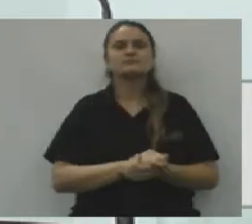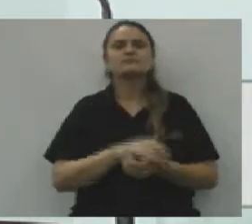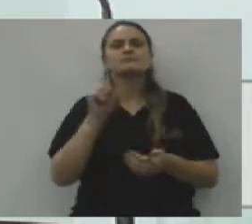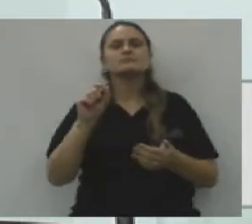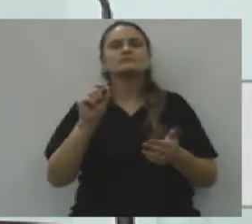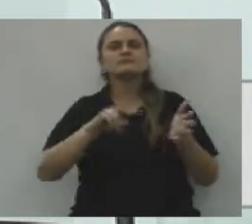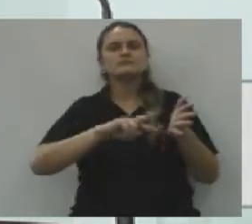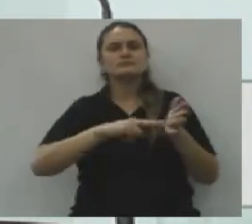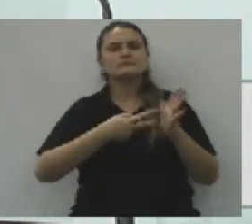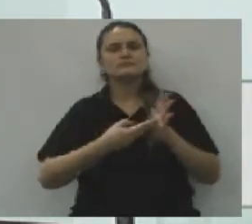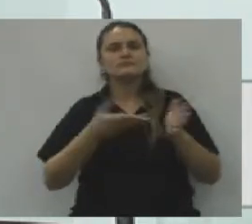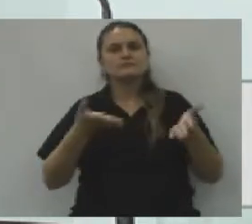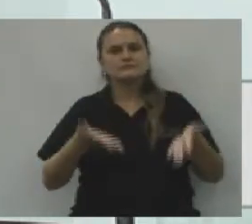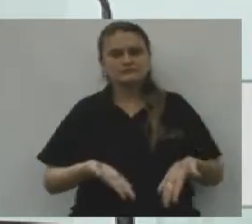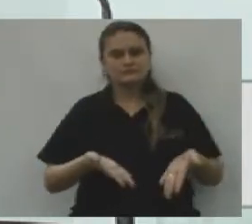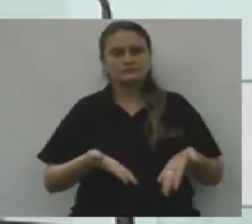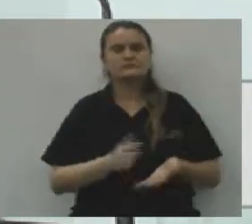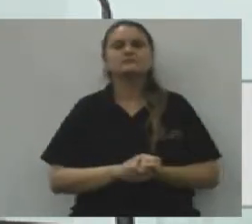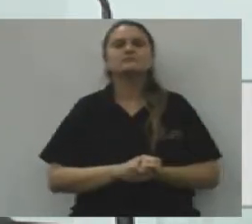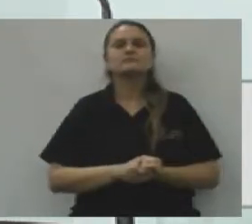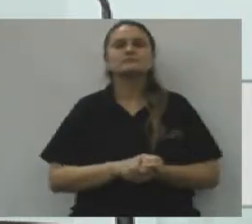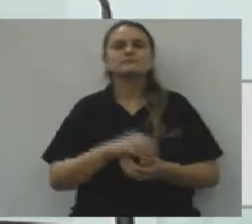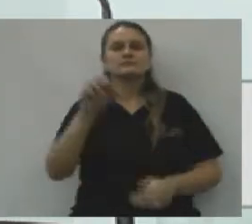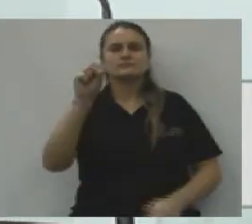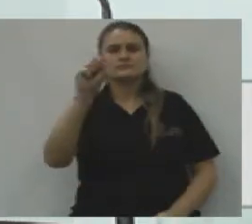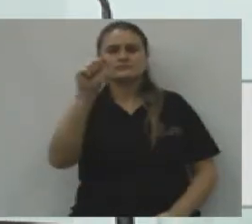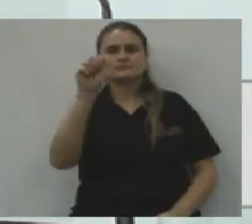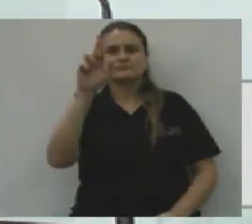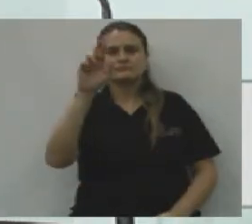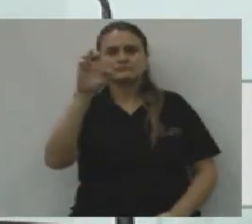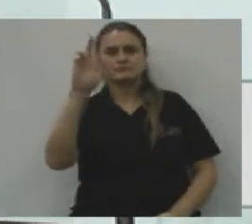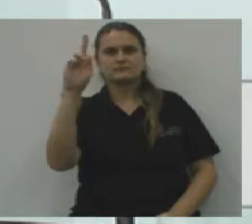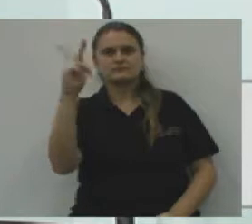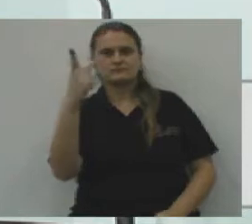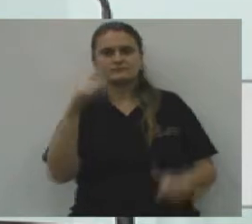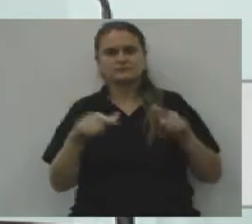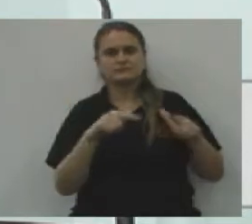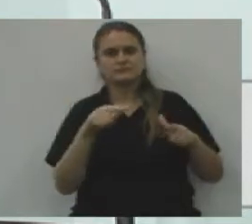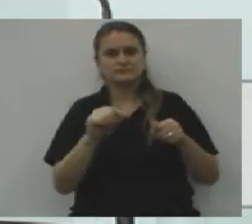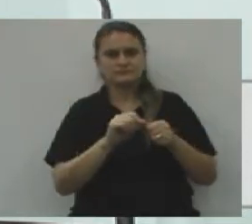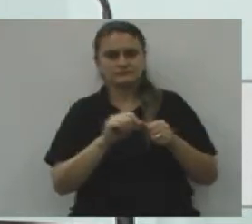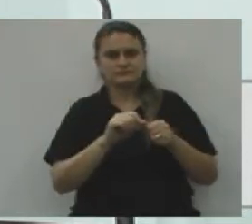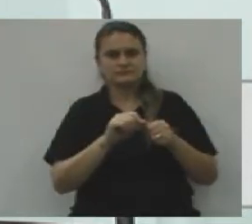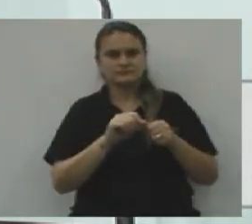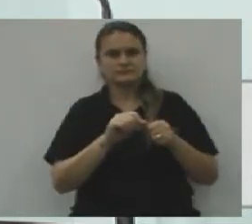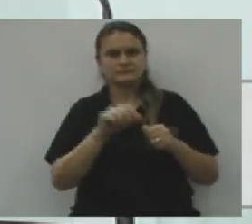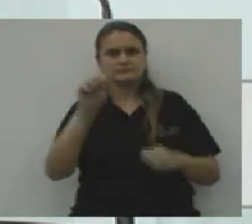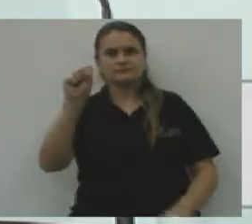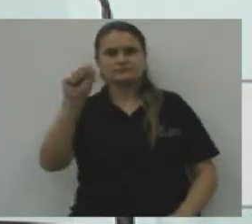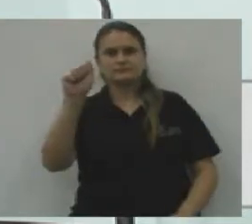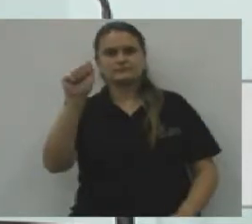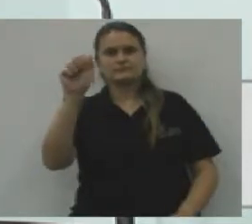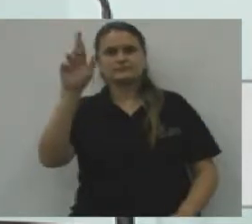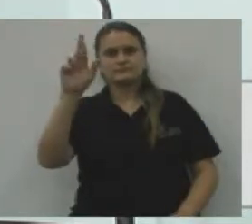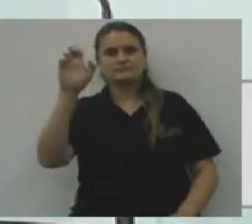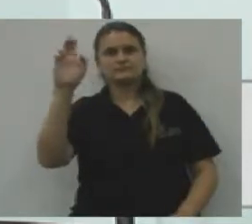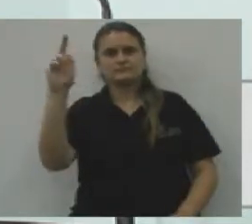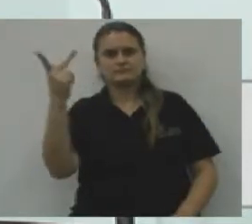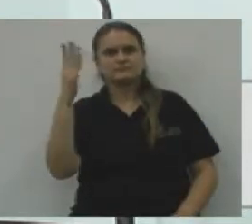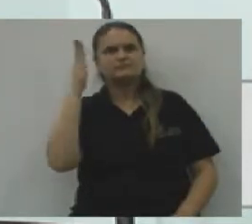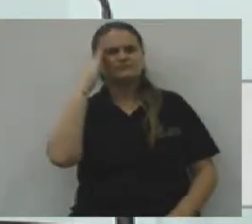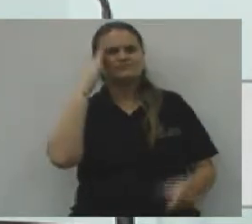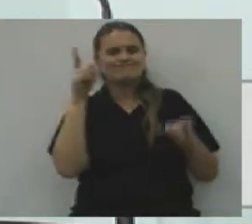significa hoje, além disso, do SARE, o trabalho que é feito? O SARE, pessoal, até eu escrevi aqui para não...